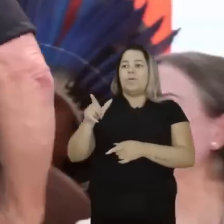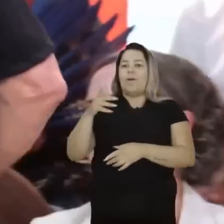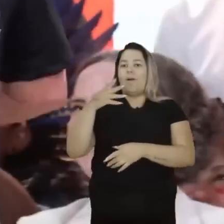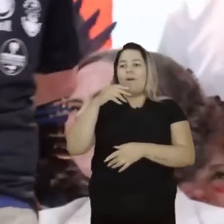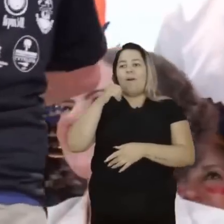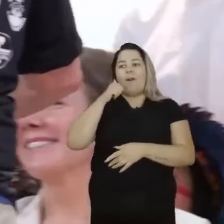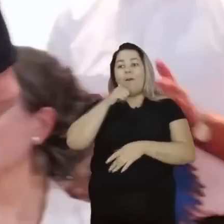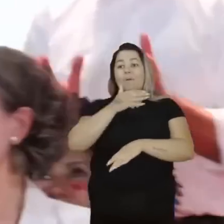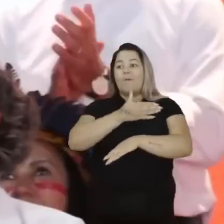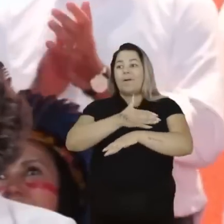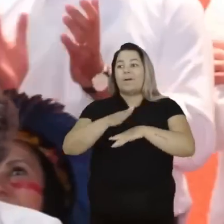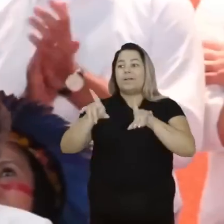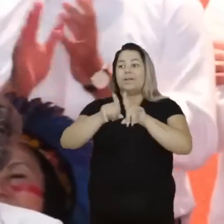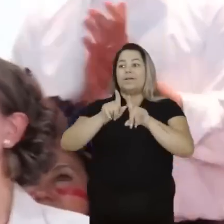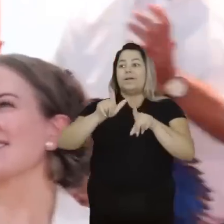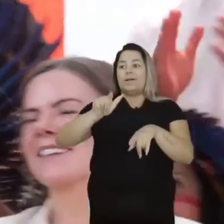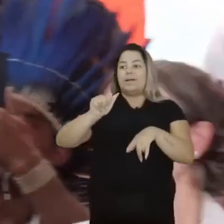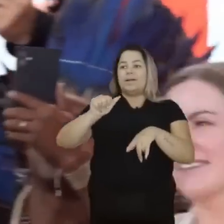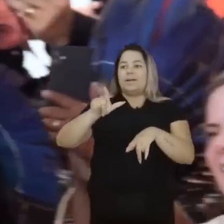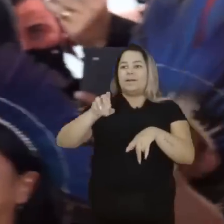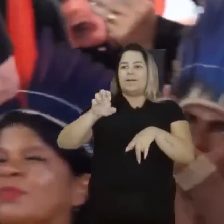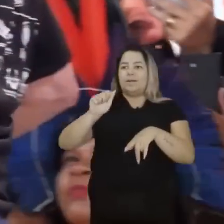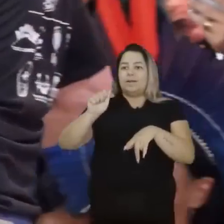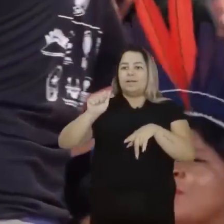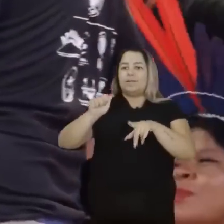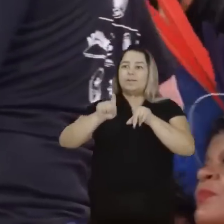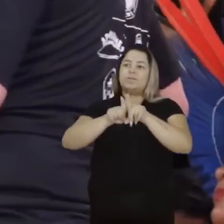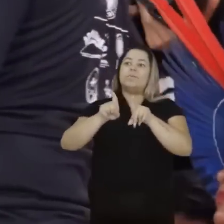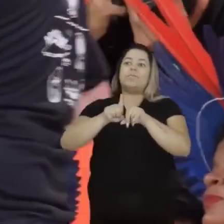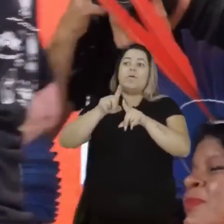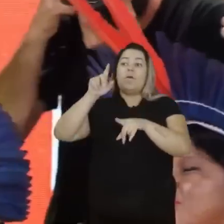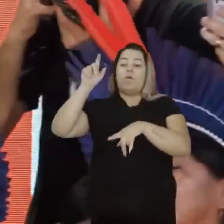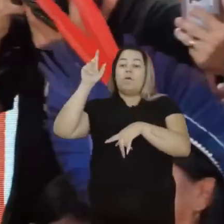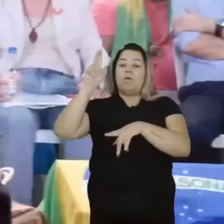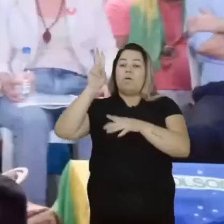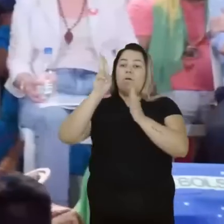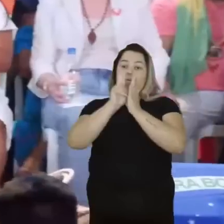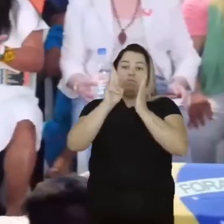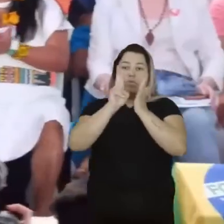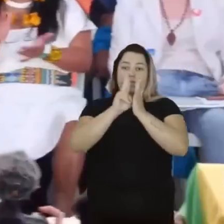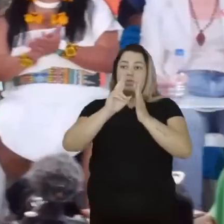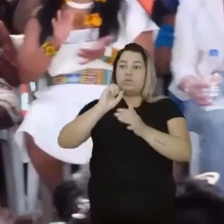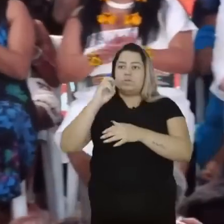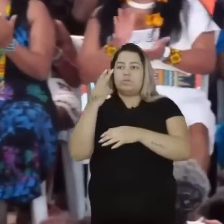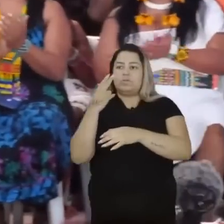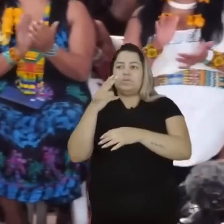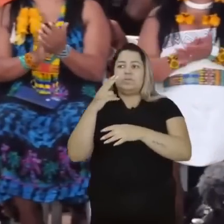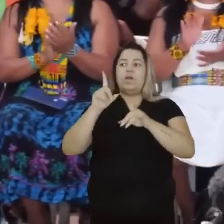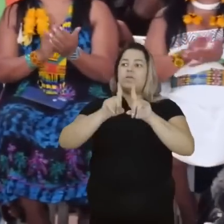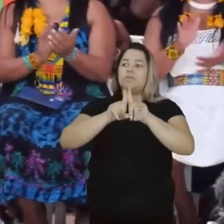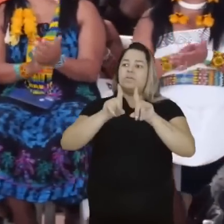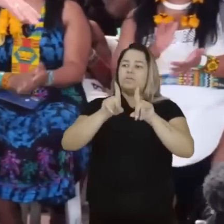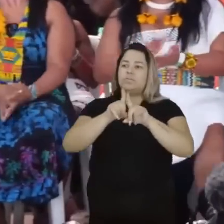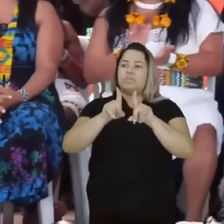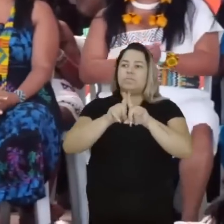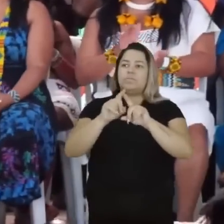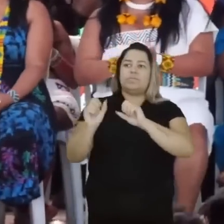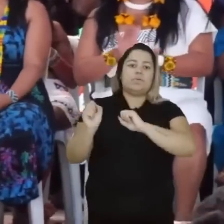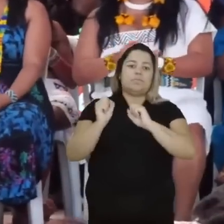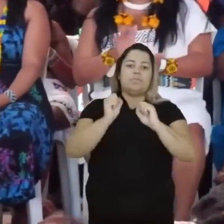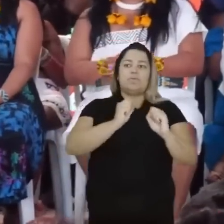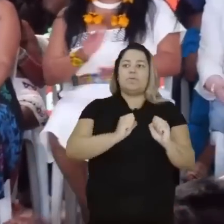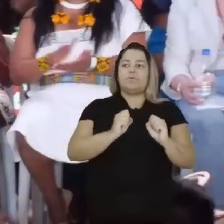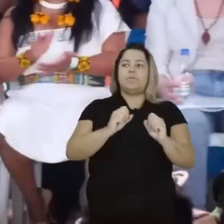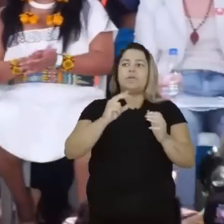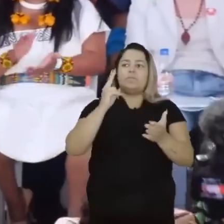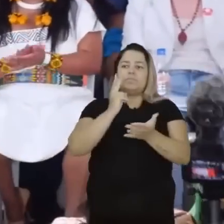Gleice. Terá que ser um índio ou uma índia. Terá que ser alguém para poder dirigir da